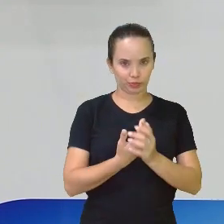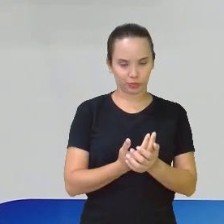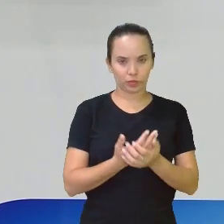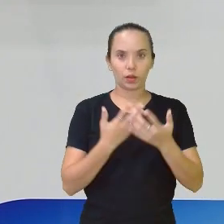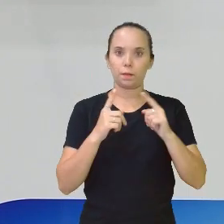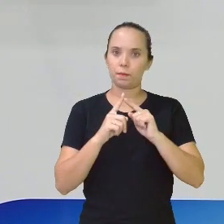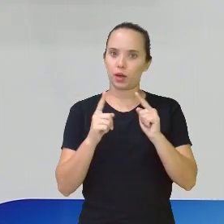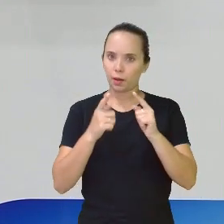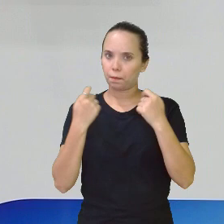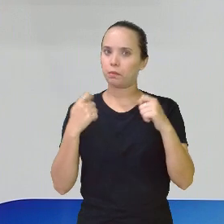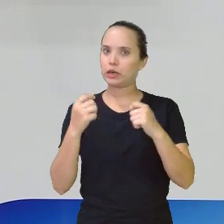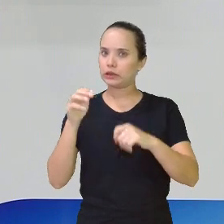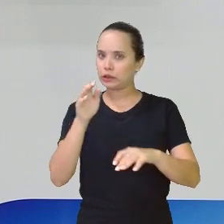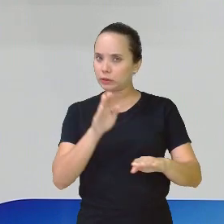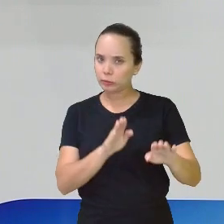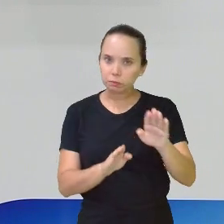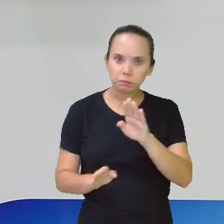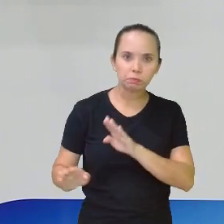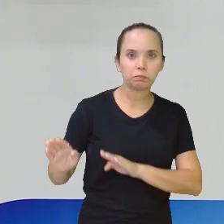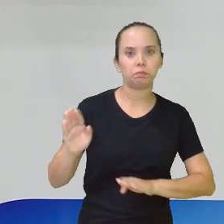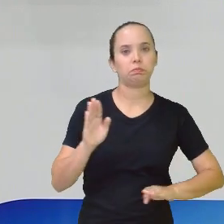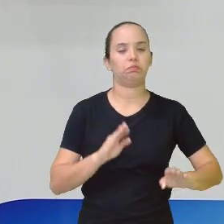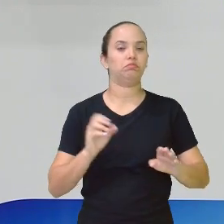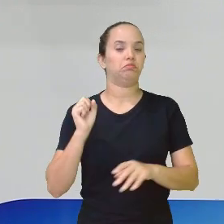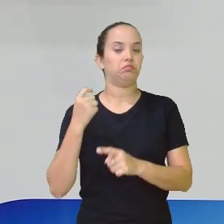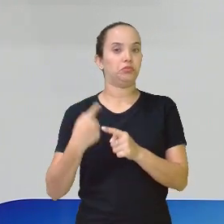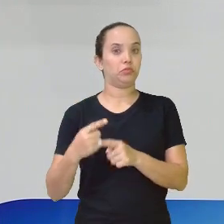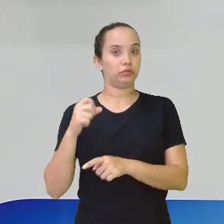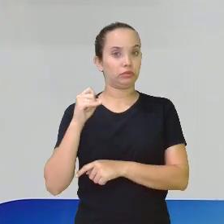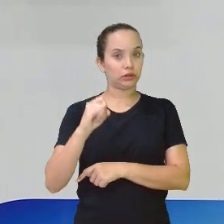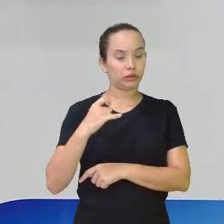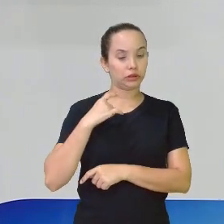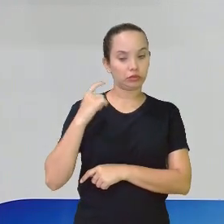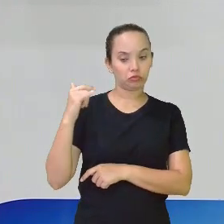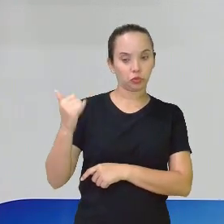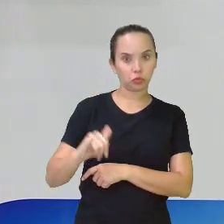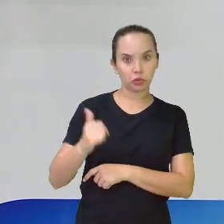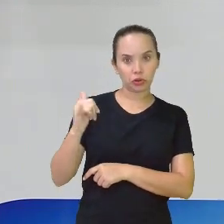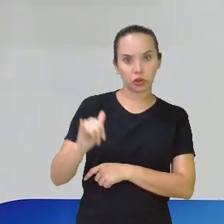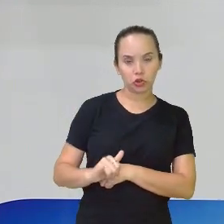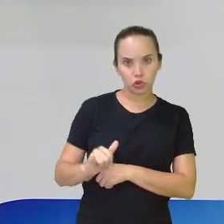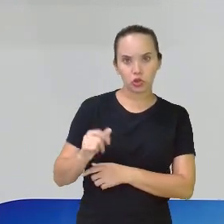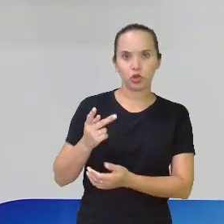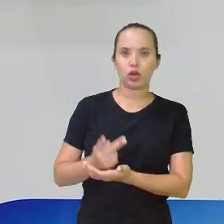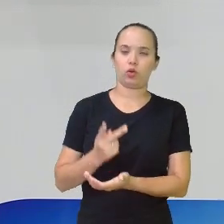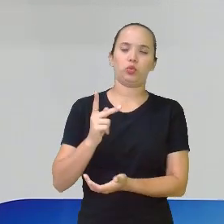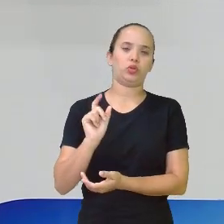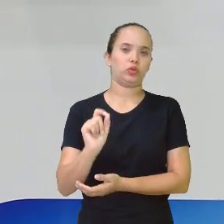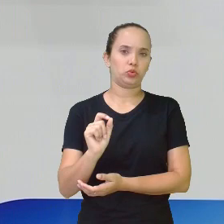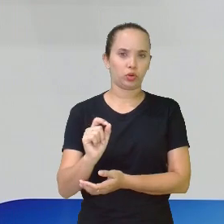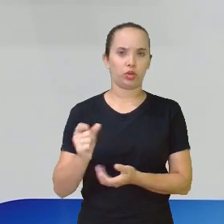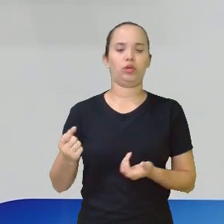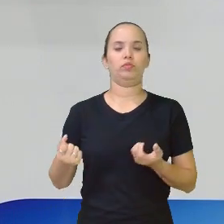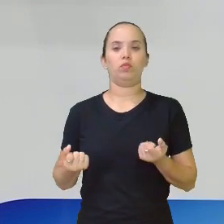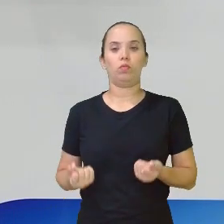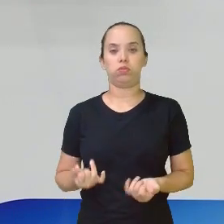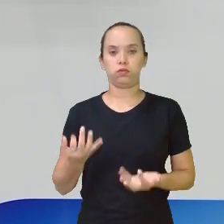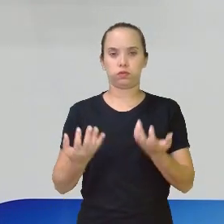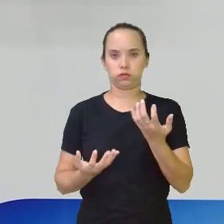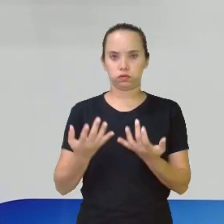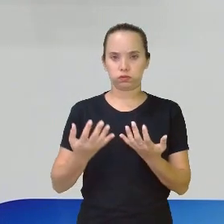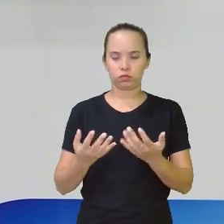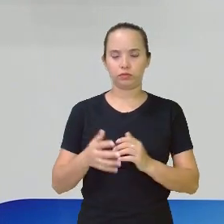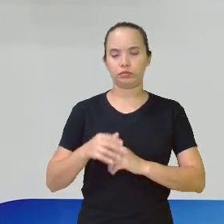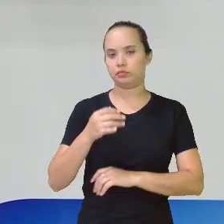o oxigênio e uma fonte de energia, pode ocasionar uma combustão. Ou seja, se eu tiver